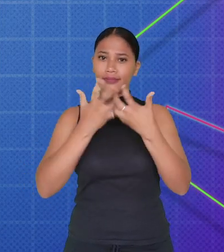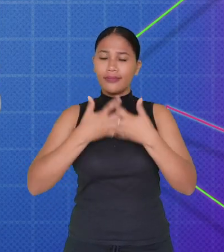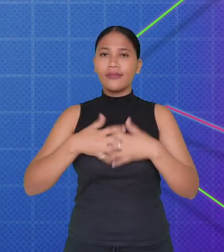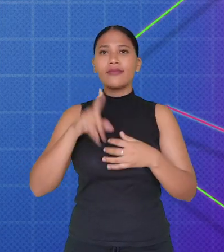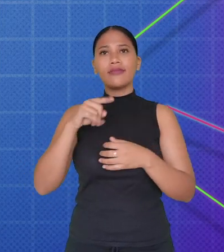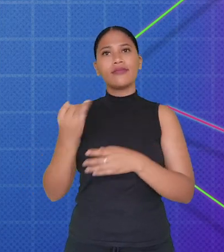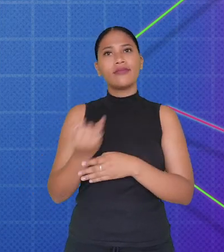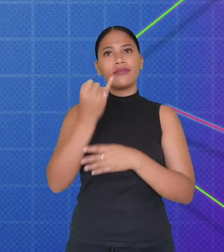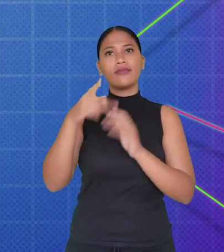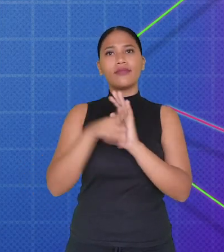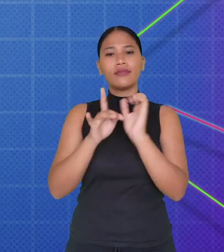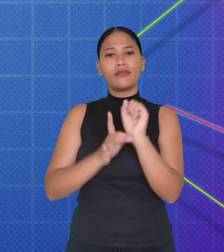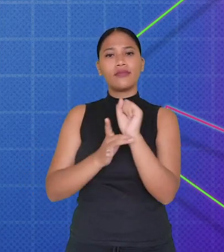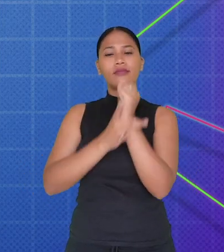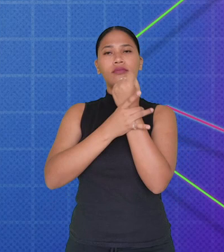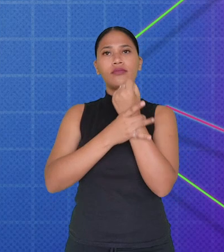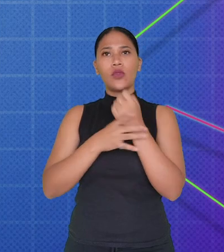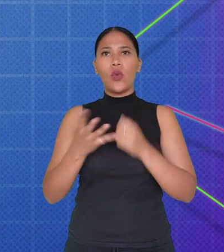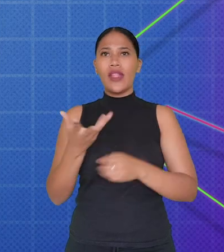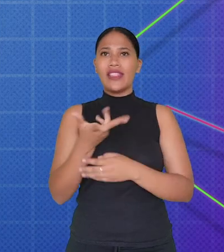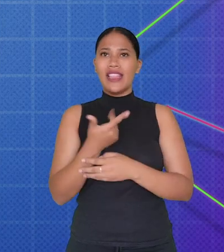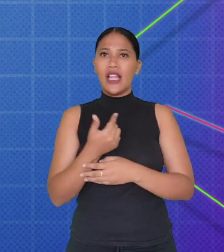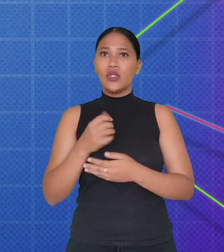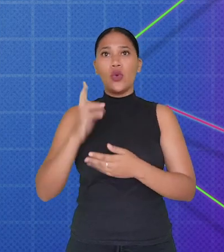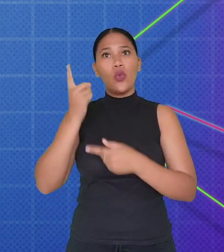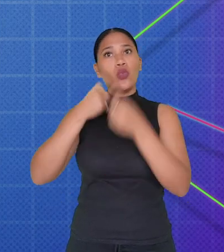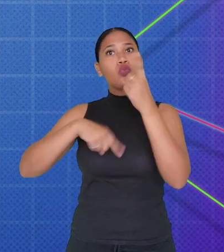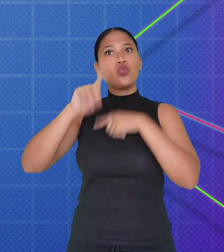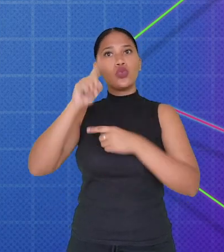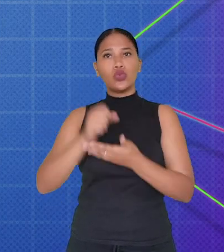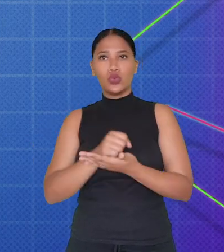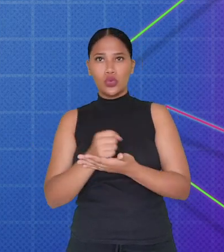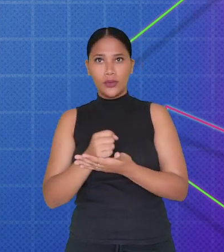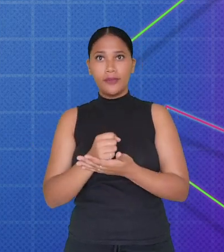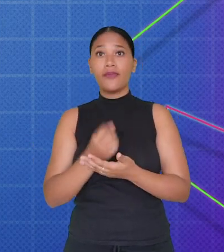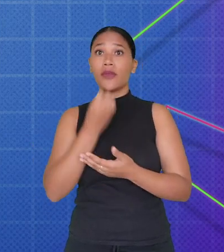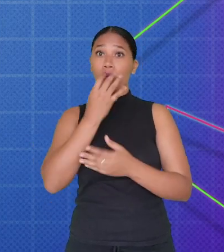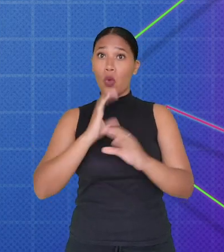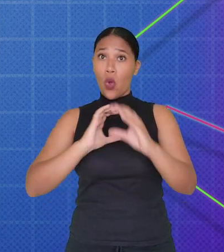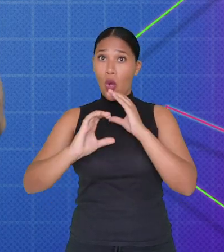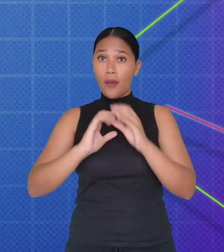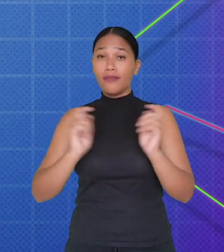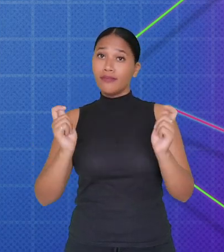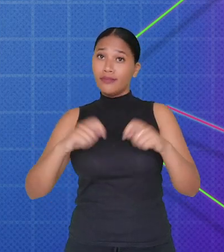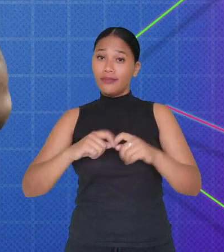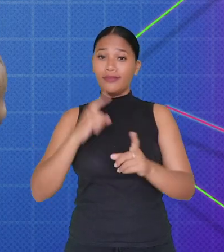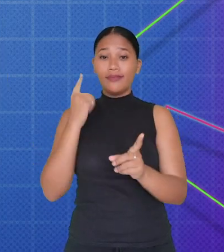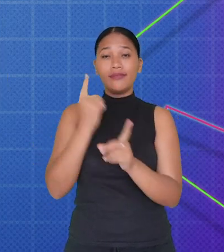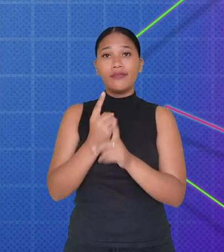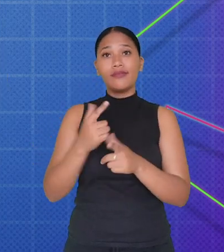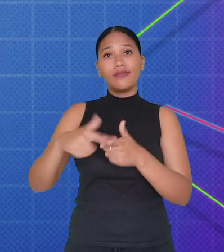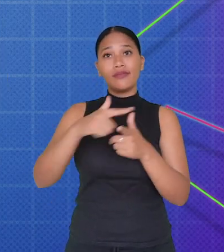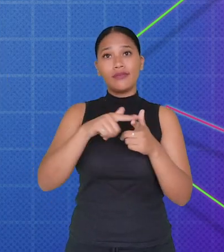eficiente é fundamental para garantir a qualidade e o sucesso do jogo com uma boa comunicação é possível identificar problemas com